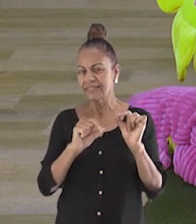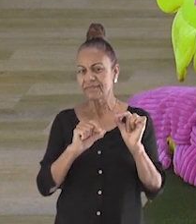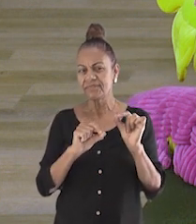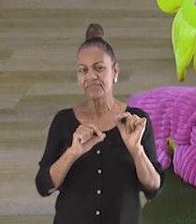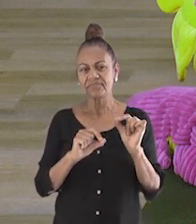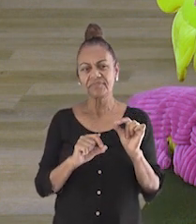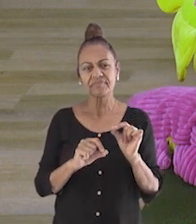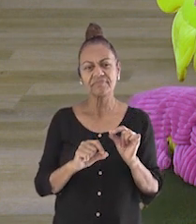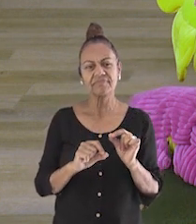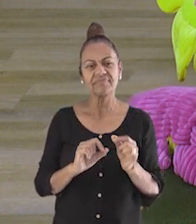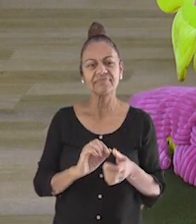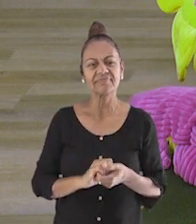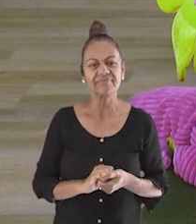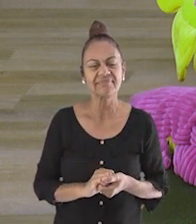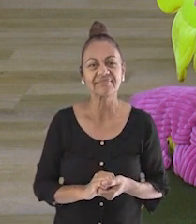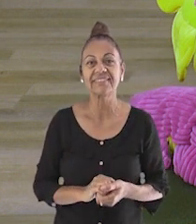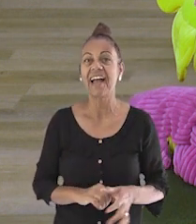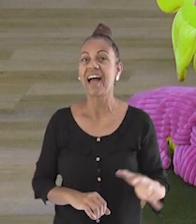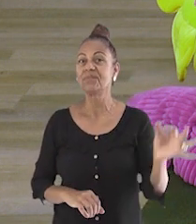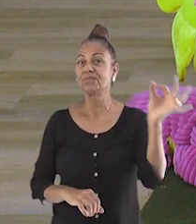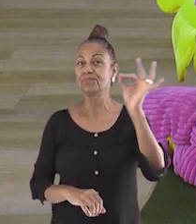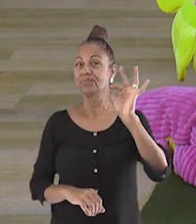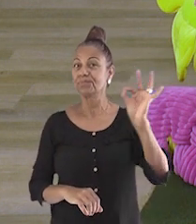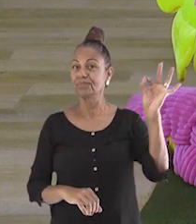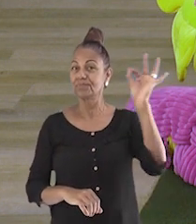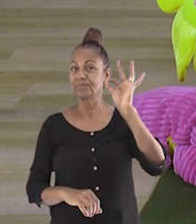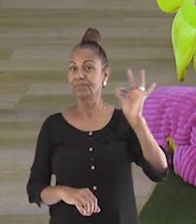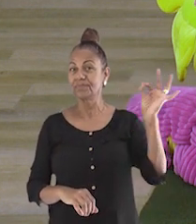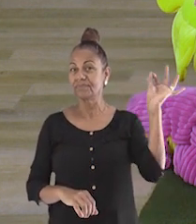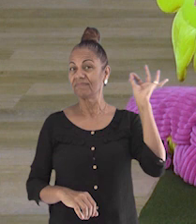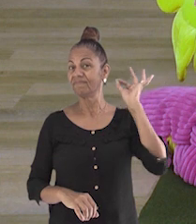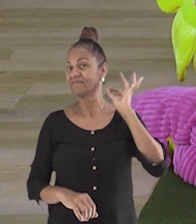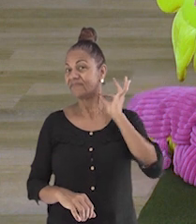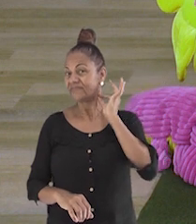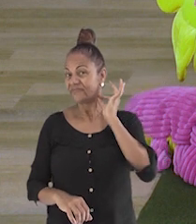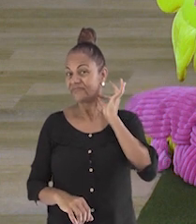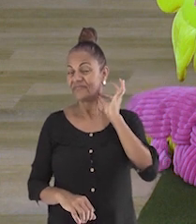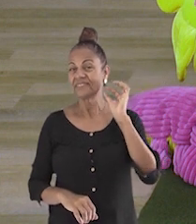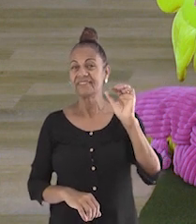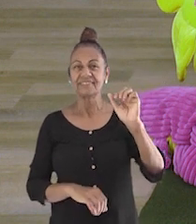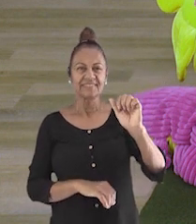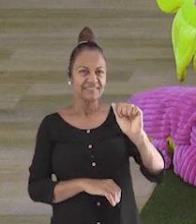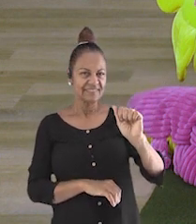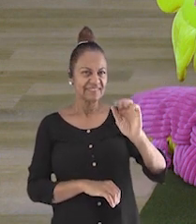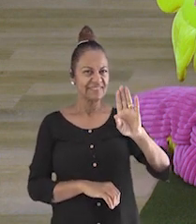amarela e preta? A abelha.